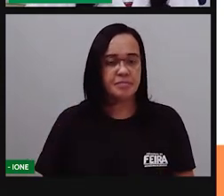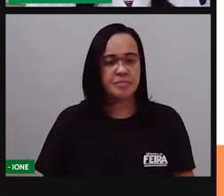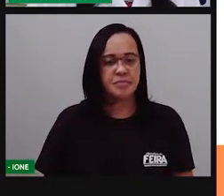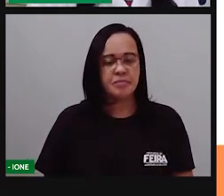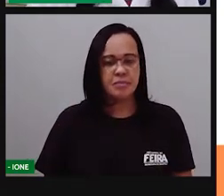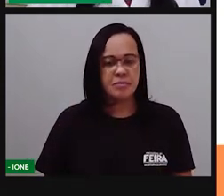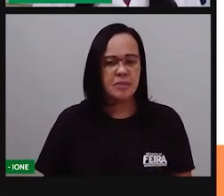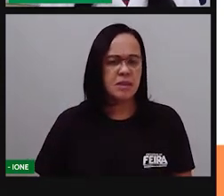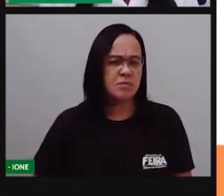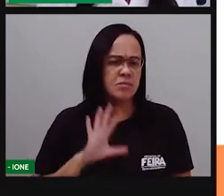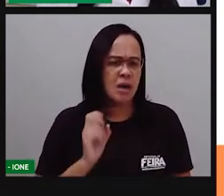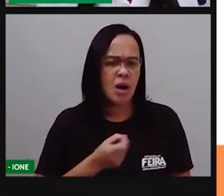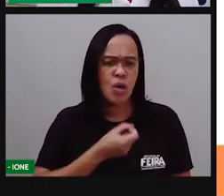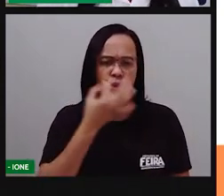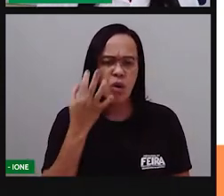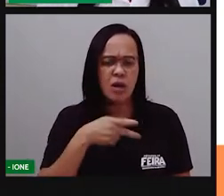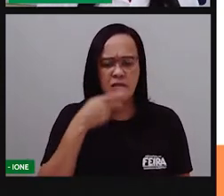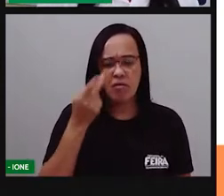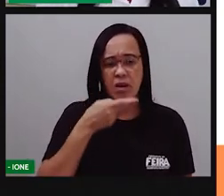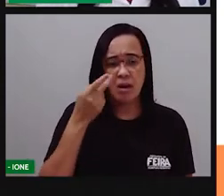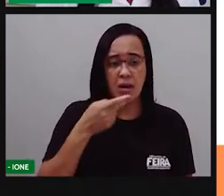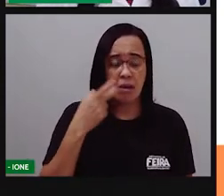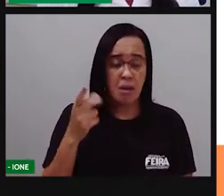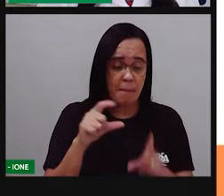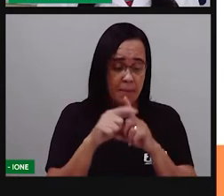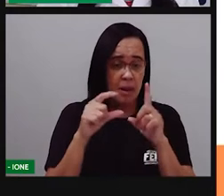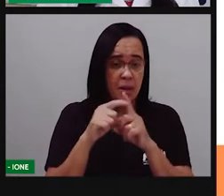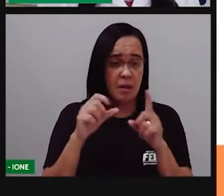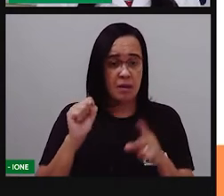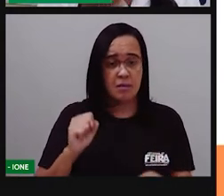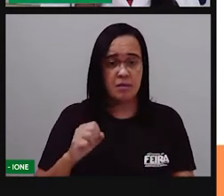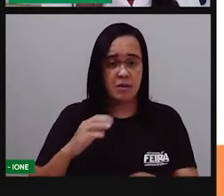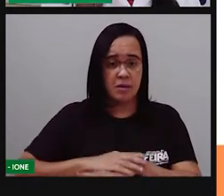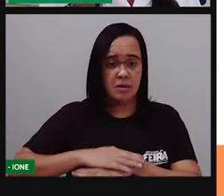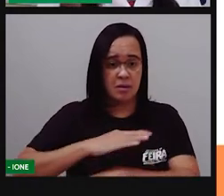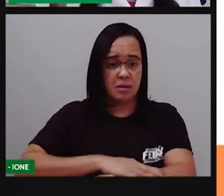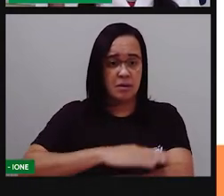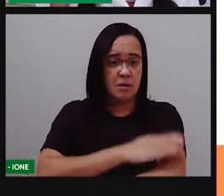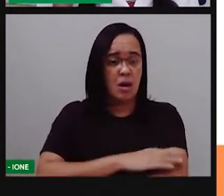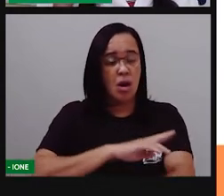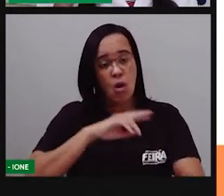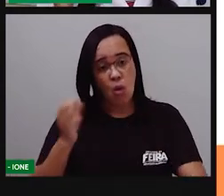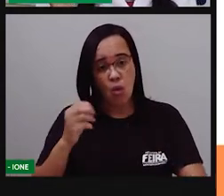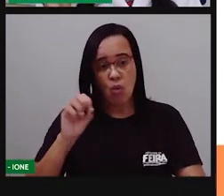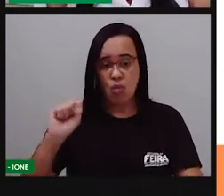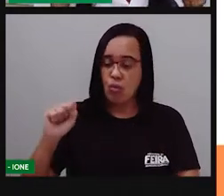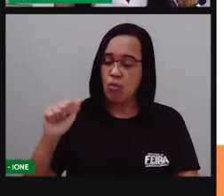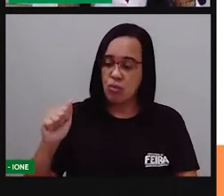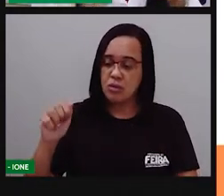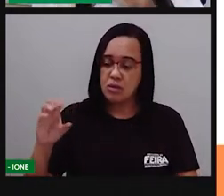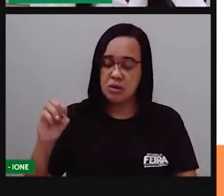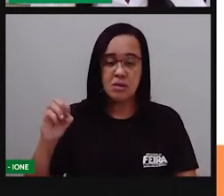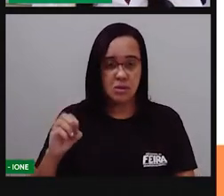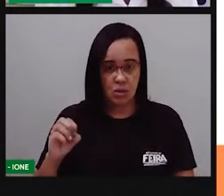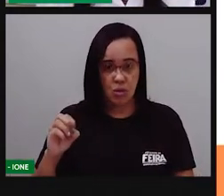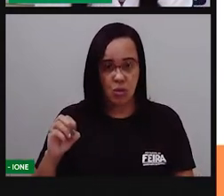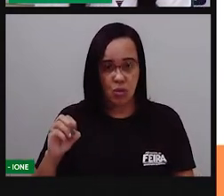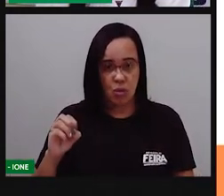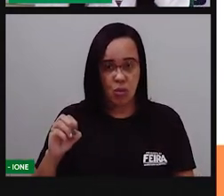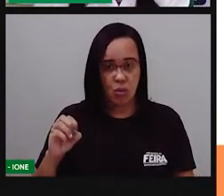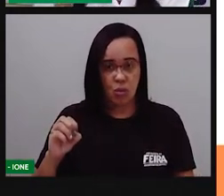ver quantas vezes você abriu a boca para dizer a palavra tá Ah tá